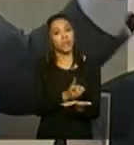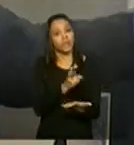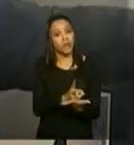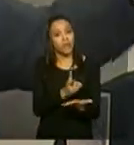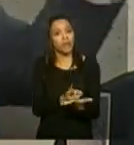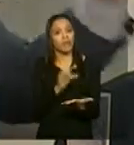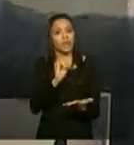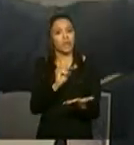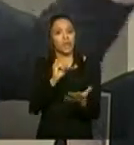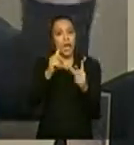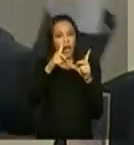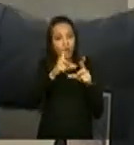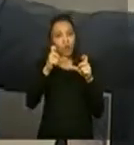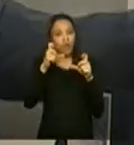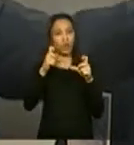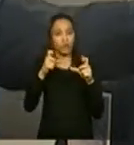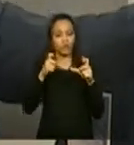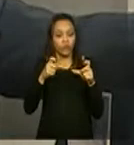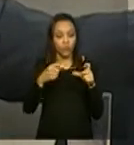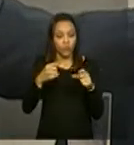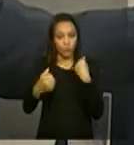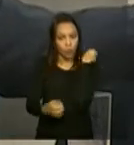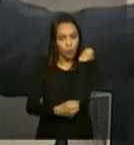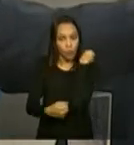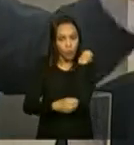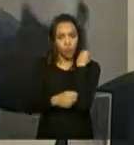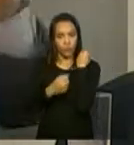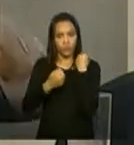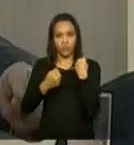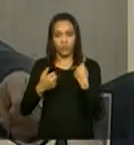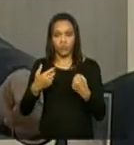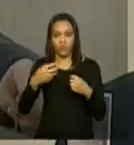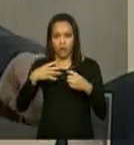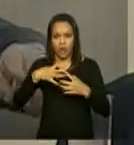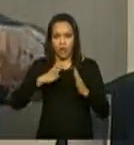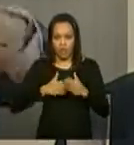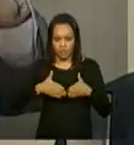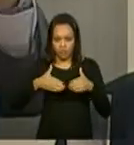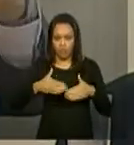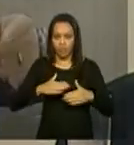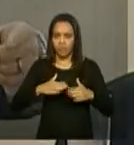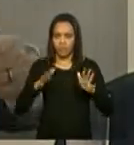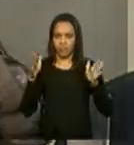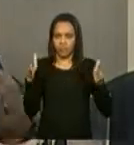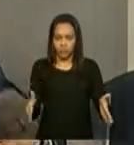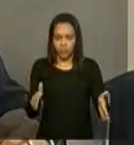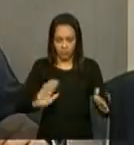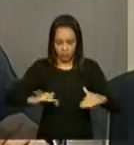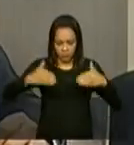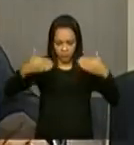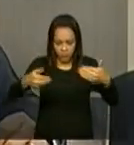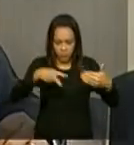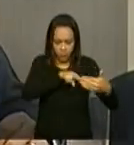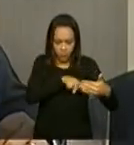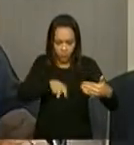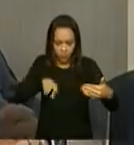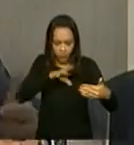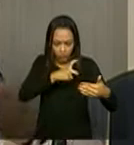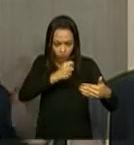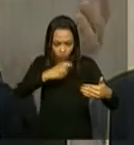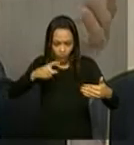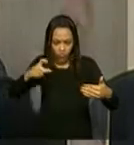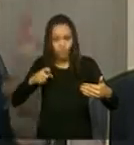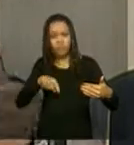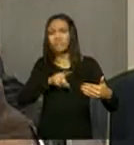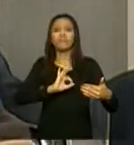fotografias dos ossos dos cadastros do cadáver de meu pai da abertura das investigações 15 êêê